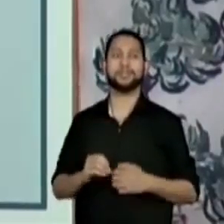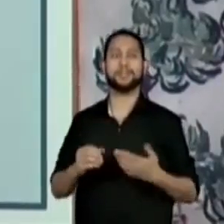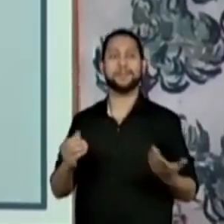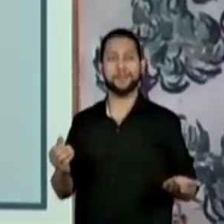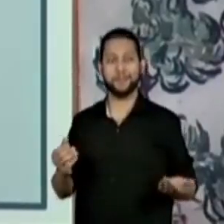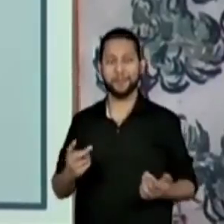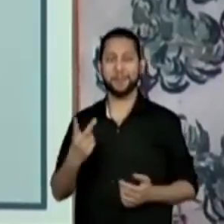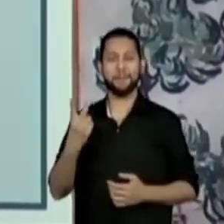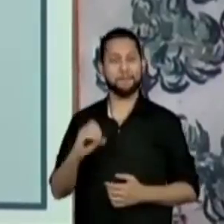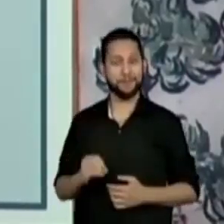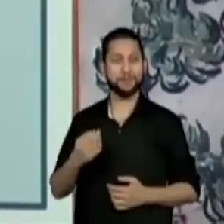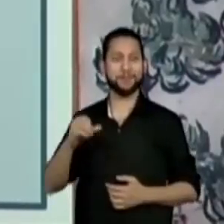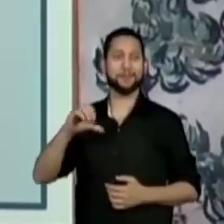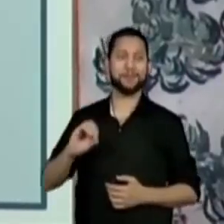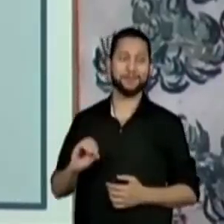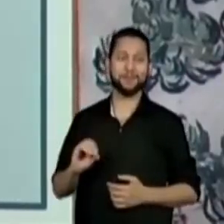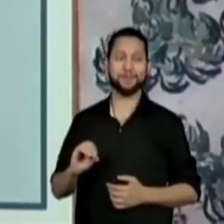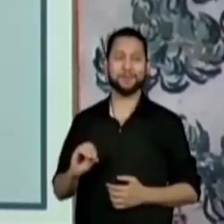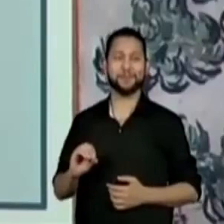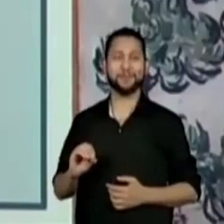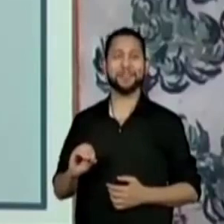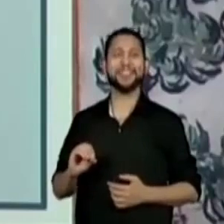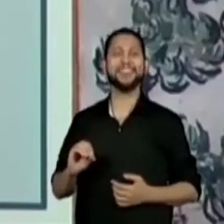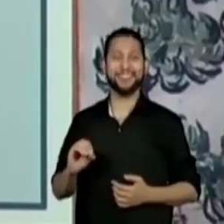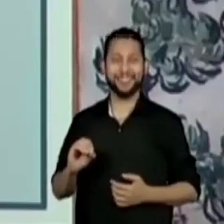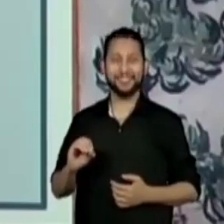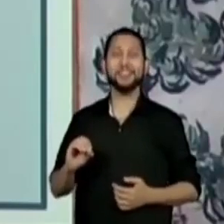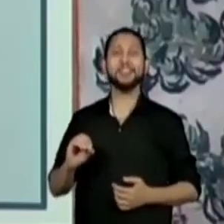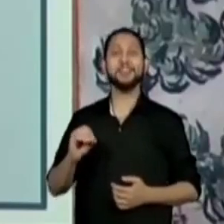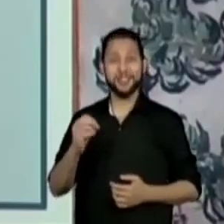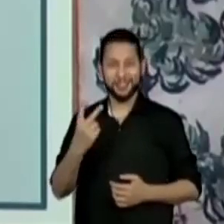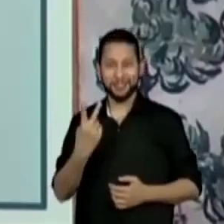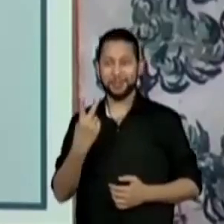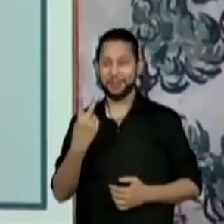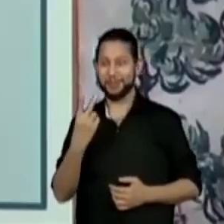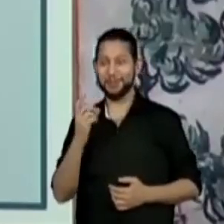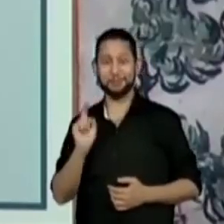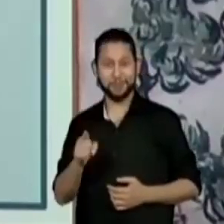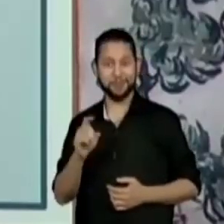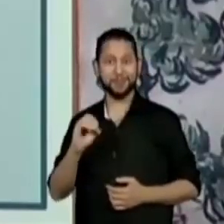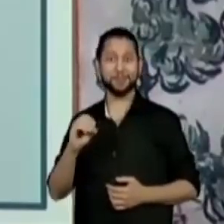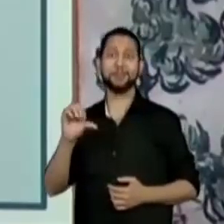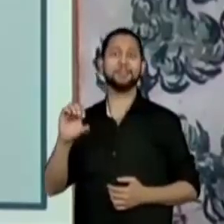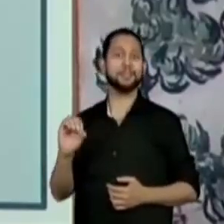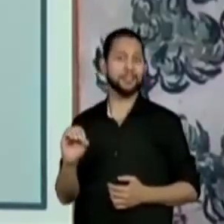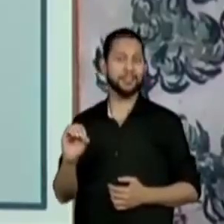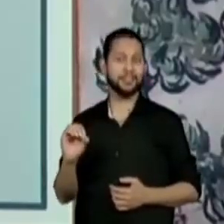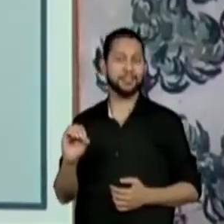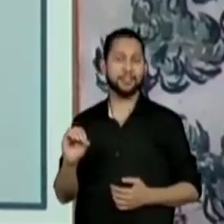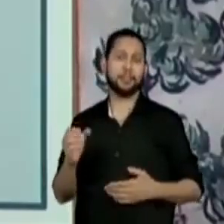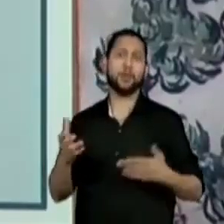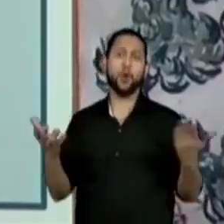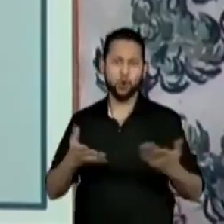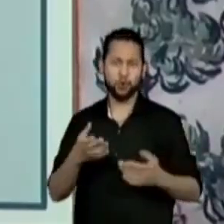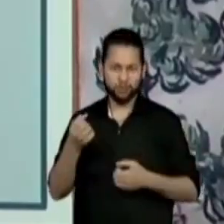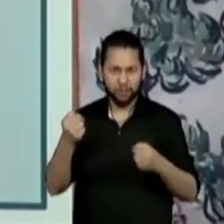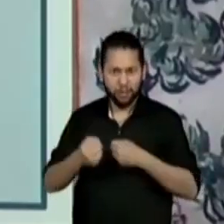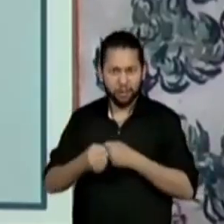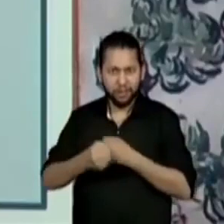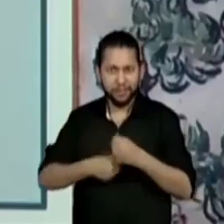2 Olha lá eu obtive a resposta de 2090 não estamos no ano de